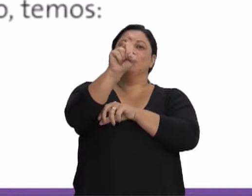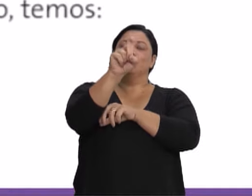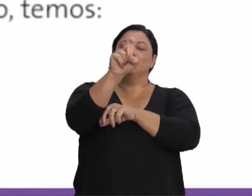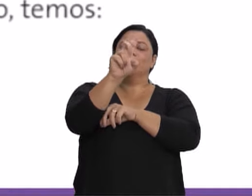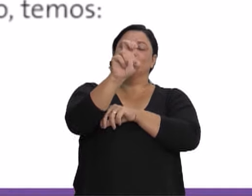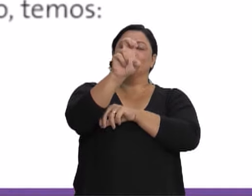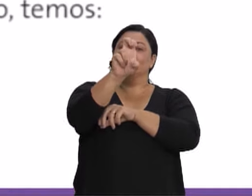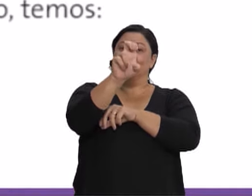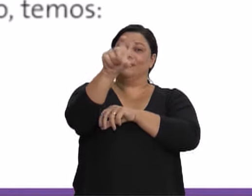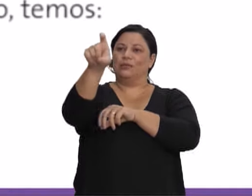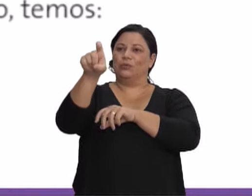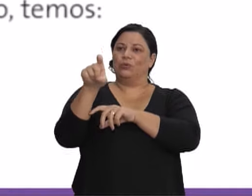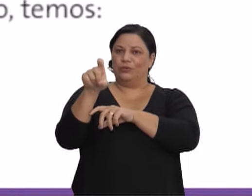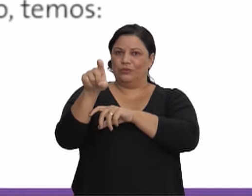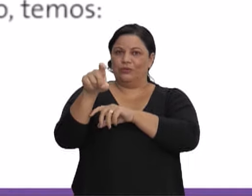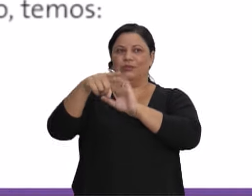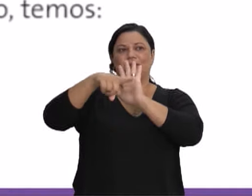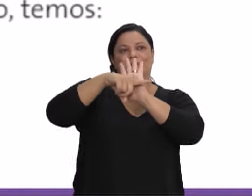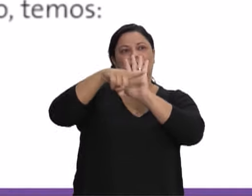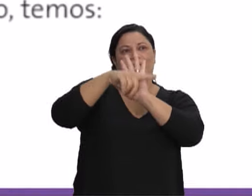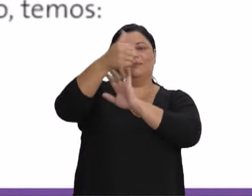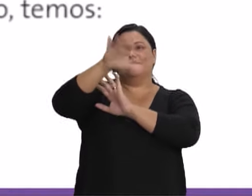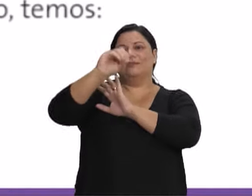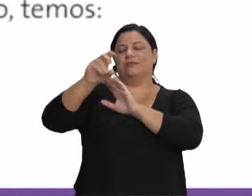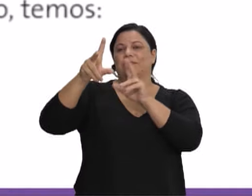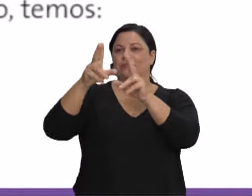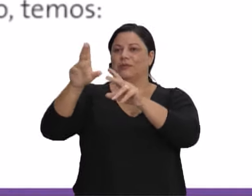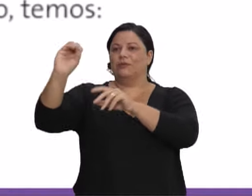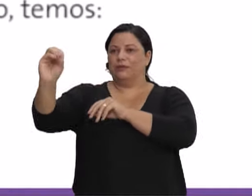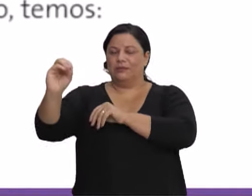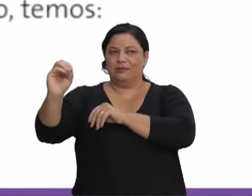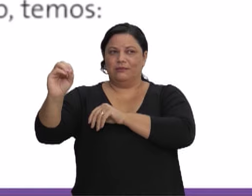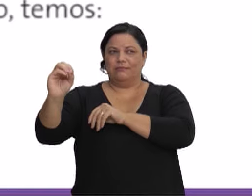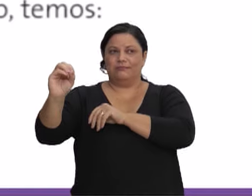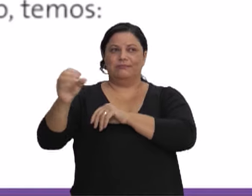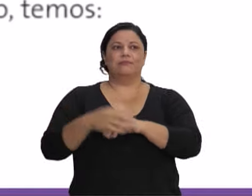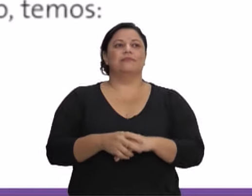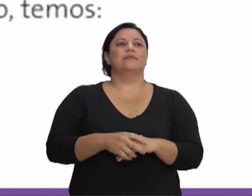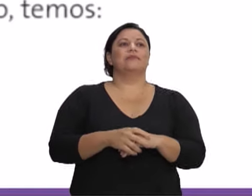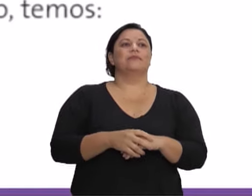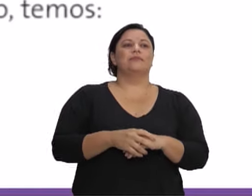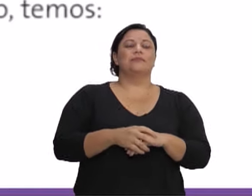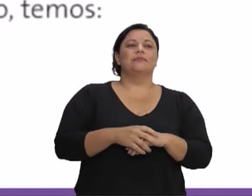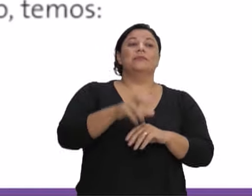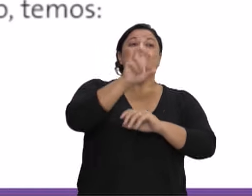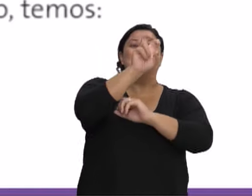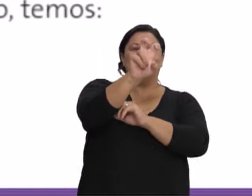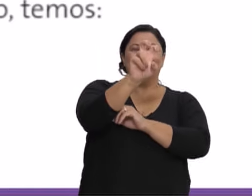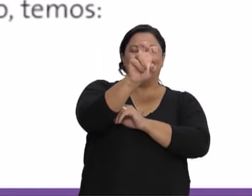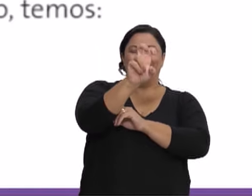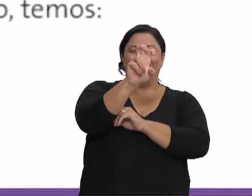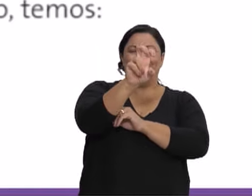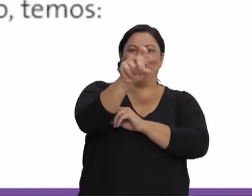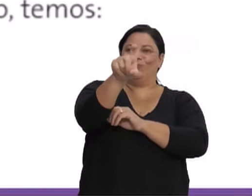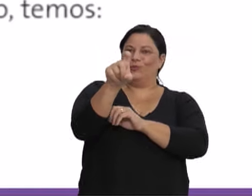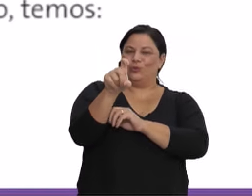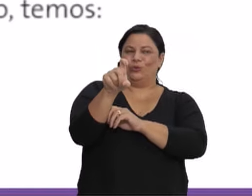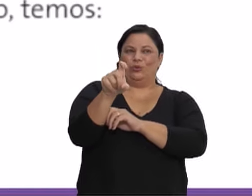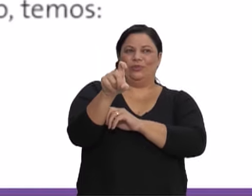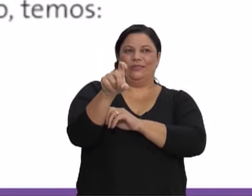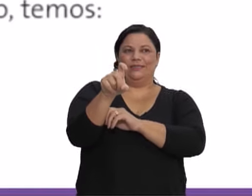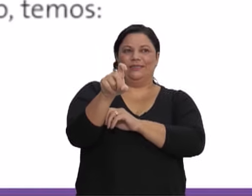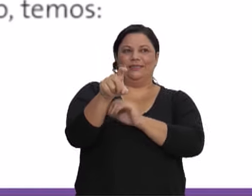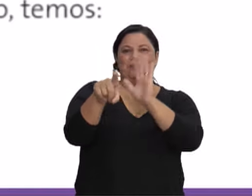5x menos 10 igual a 0. A gente vai ter, então, que 5x, vou passar o menos 10 para o